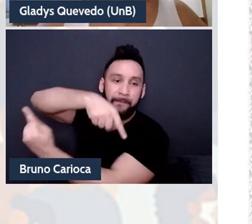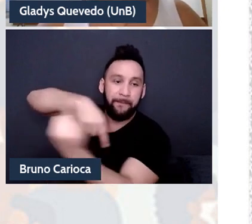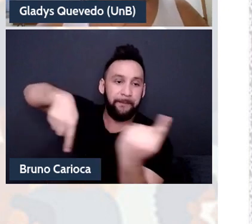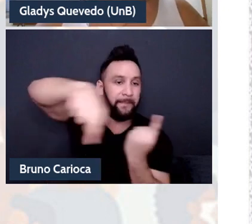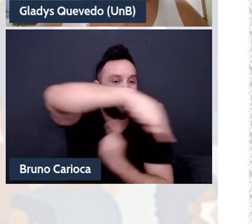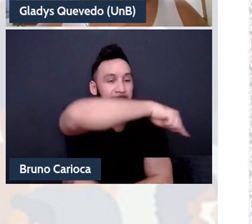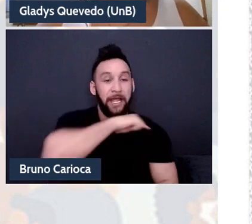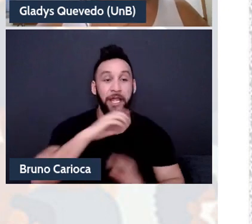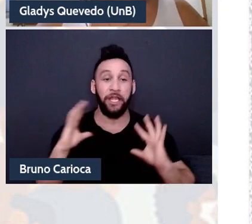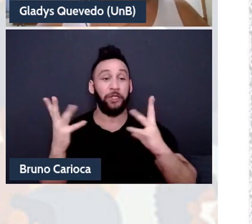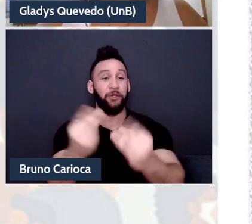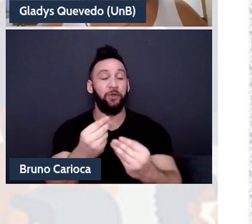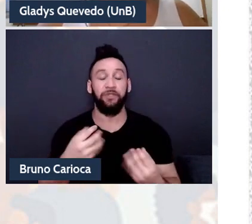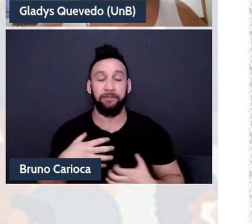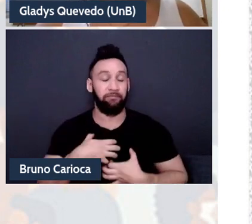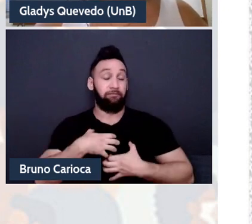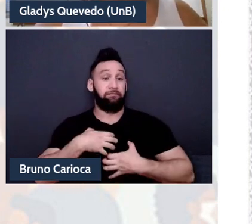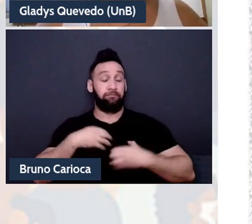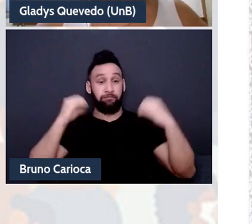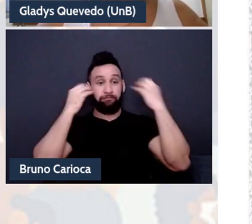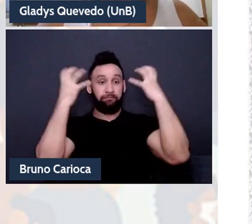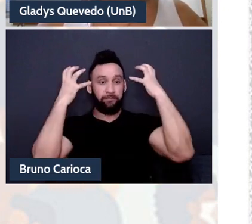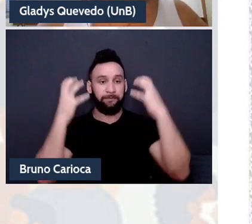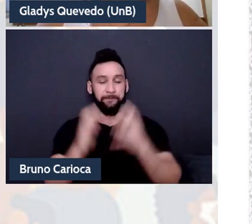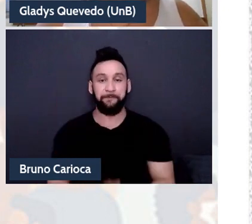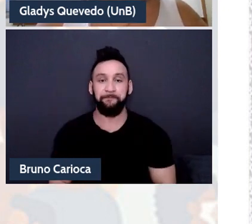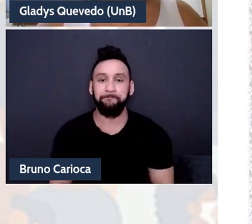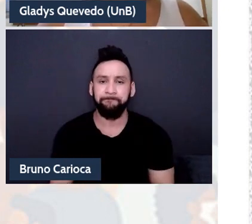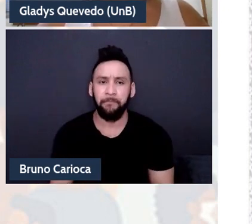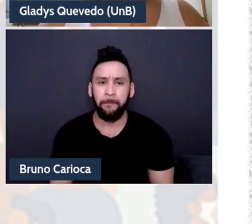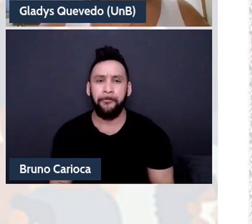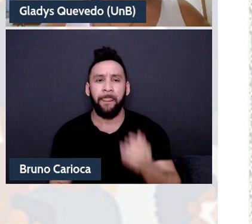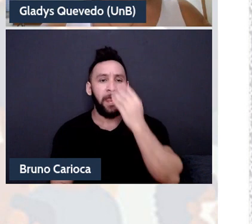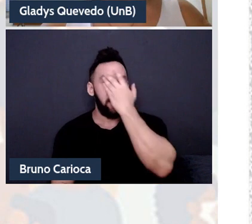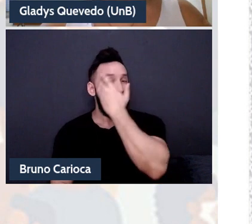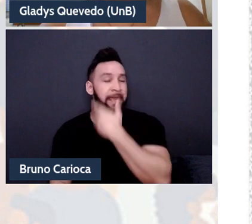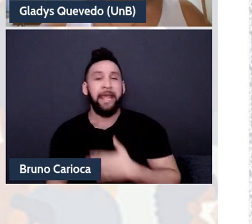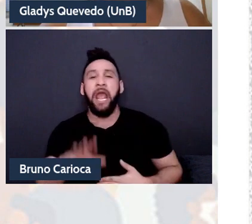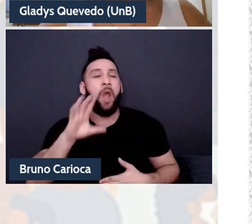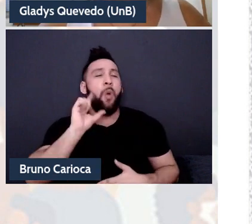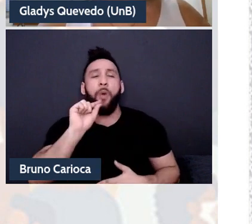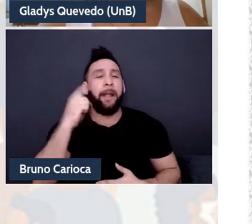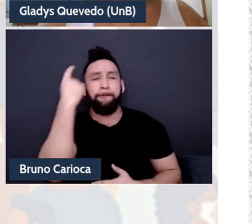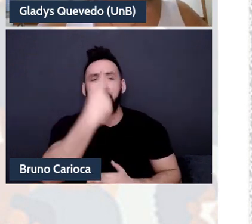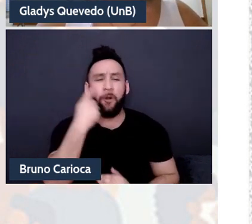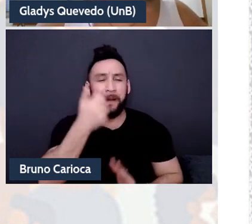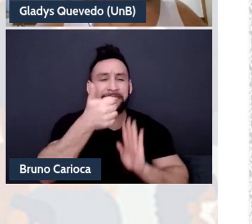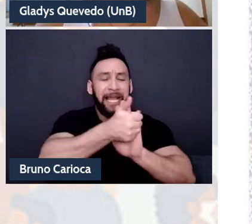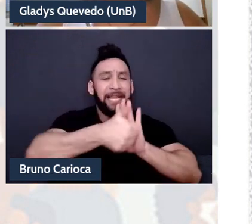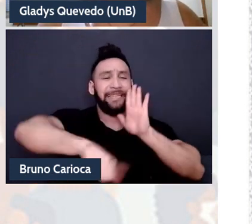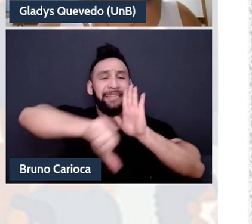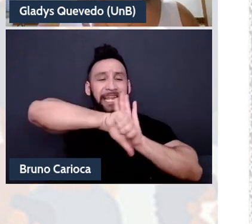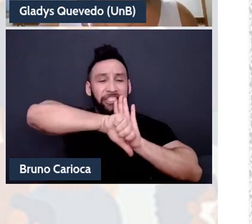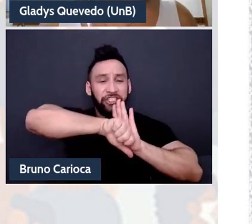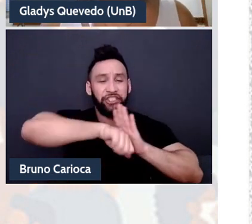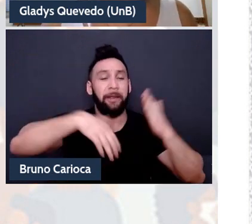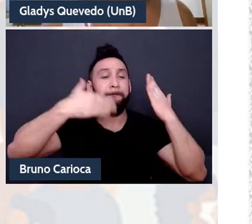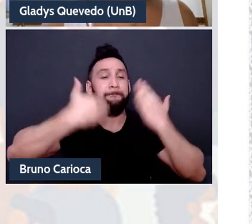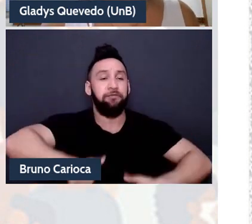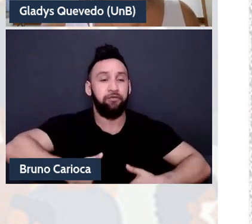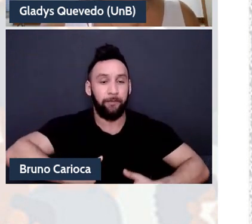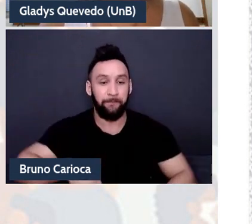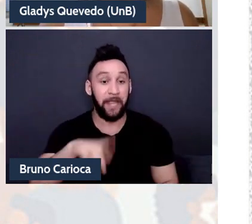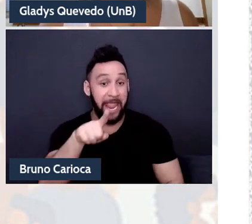crítica com essa testagem, né, começou de uma forma um pouco mais forte quando Elana